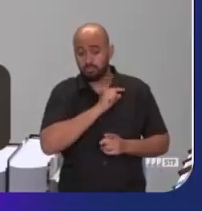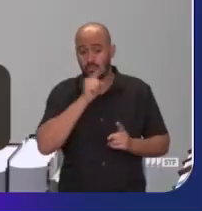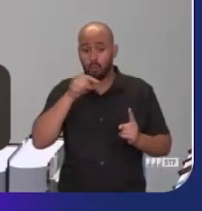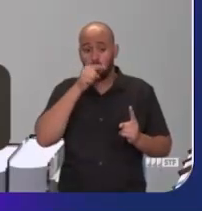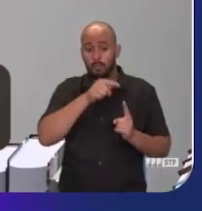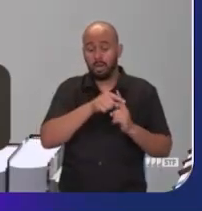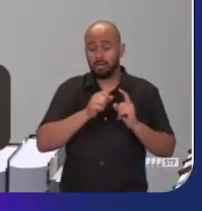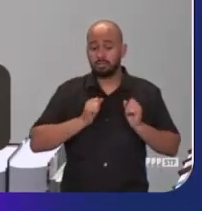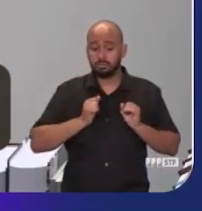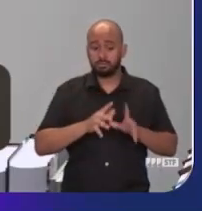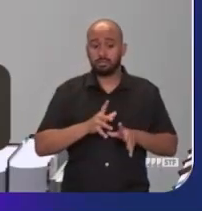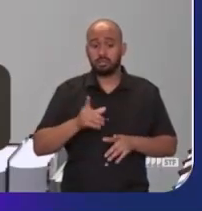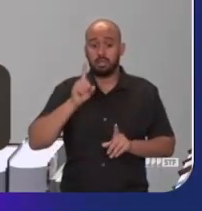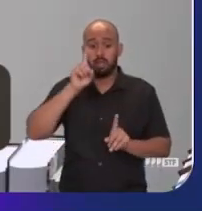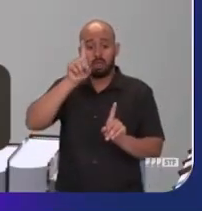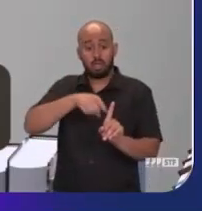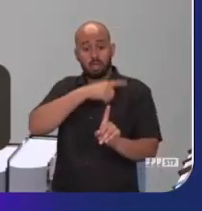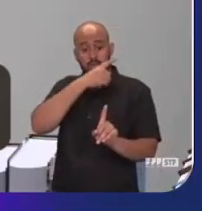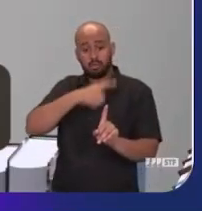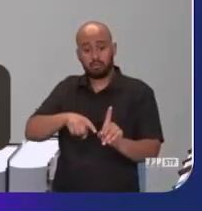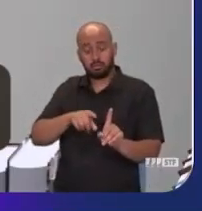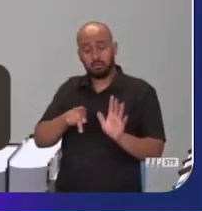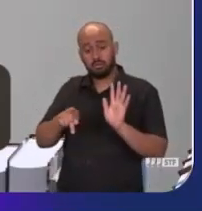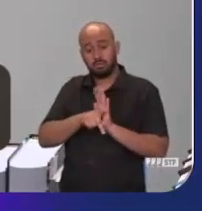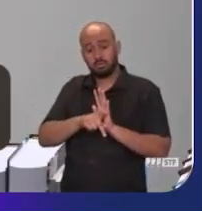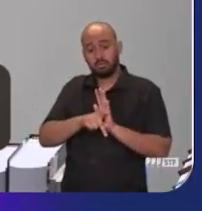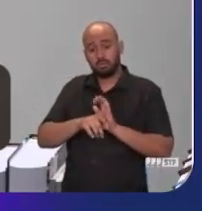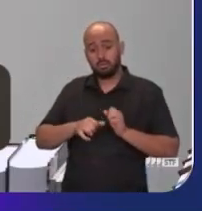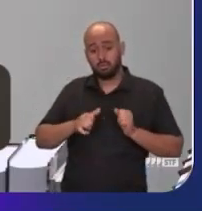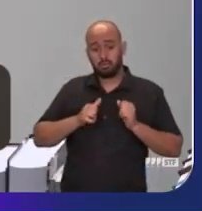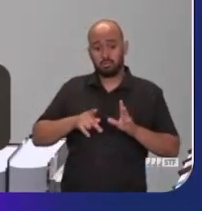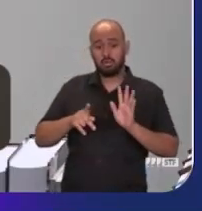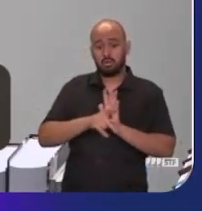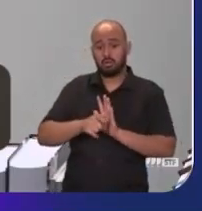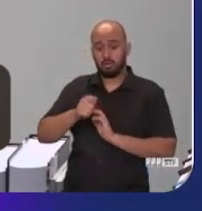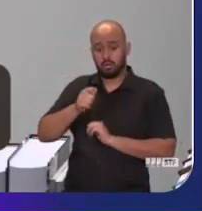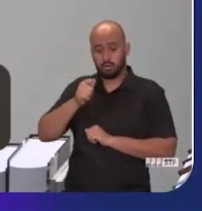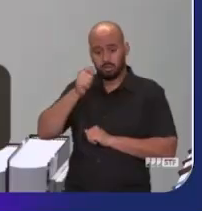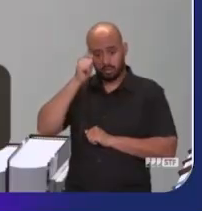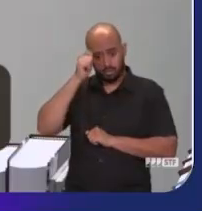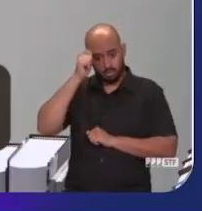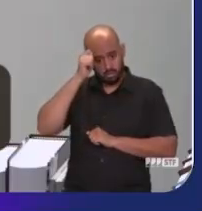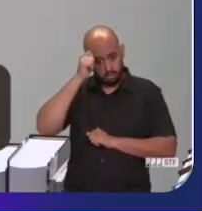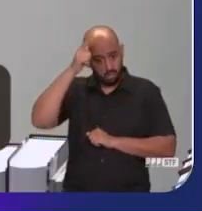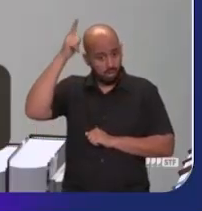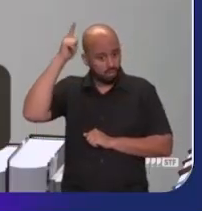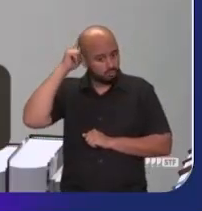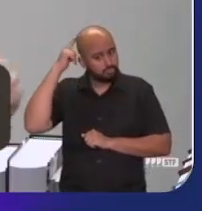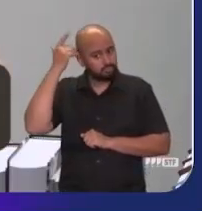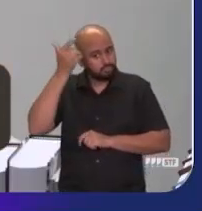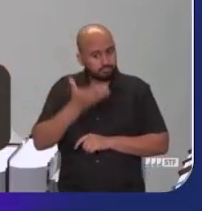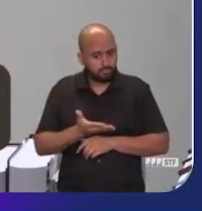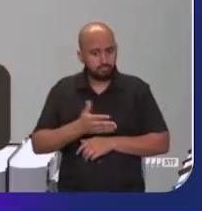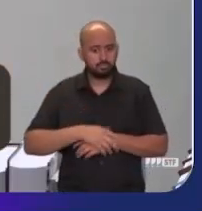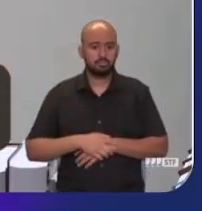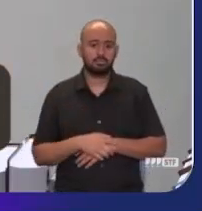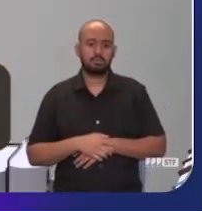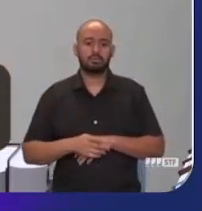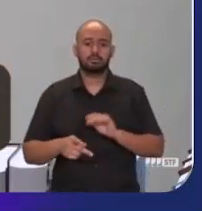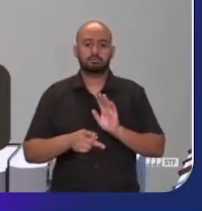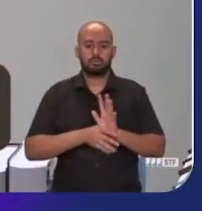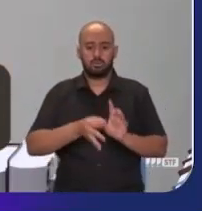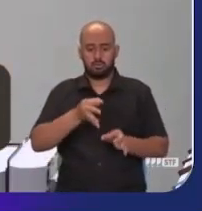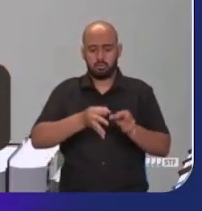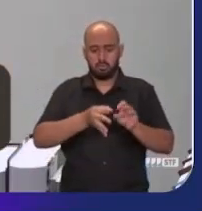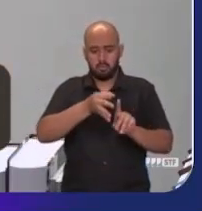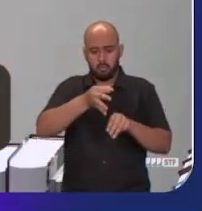ação neutralizar a capacidade de atuação do ministro AM, referindo-se ao ministro do Supremo Tribunal Federal, Alexandre de